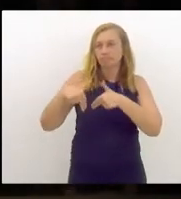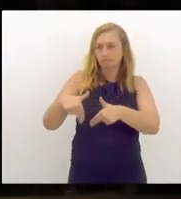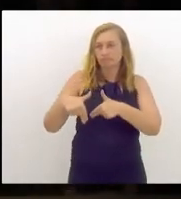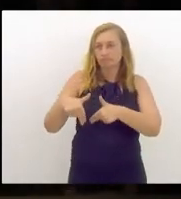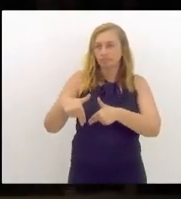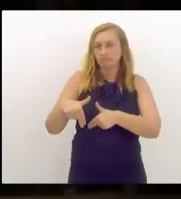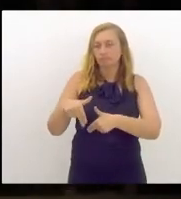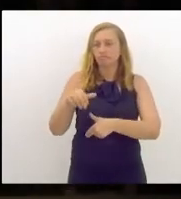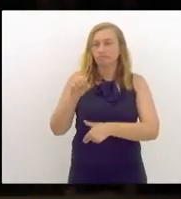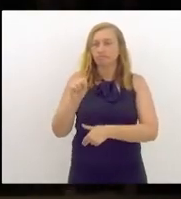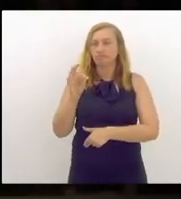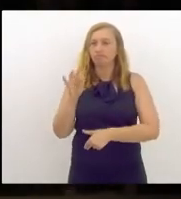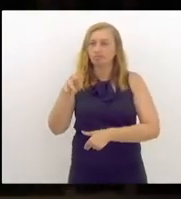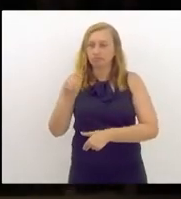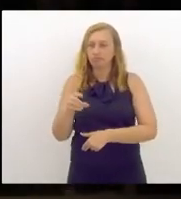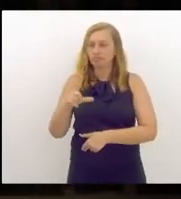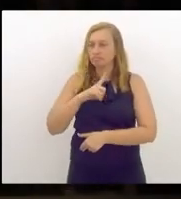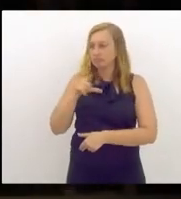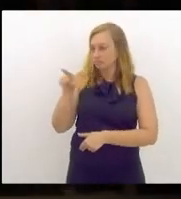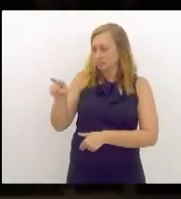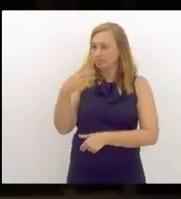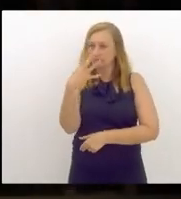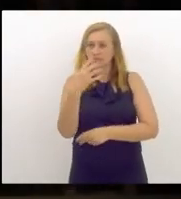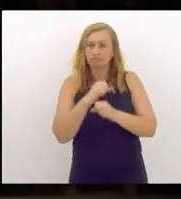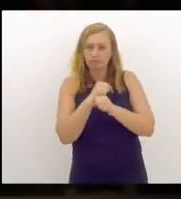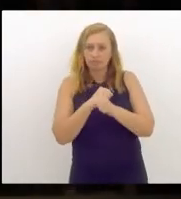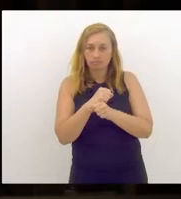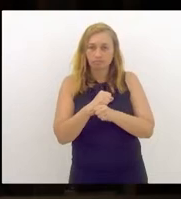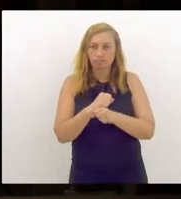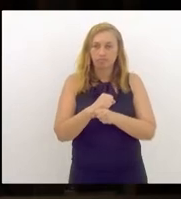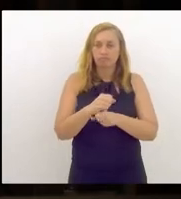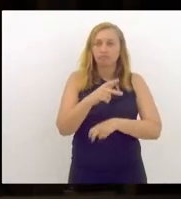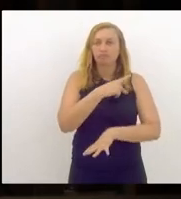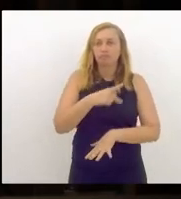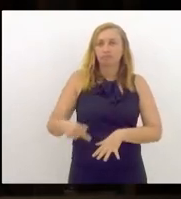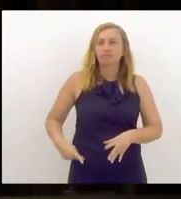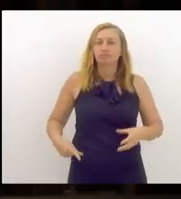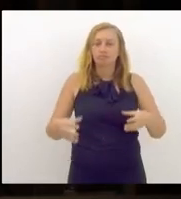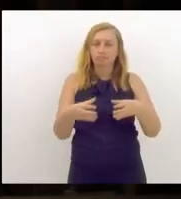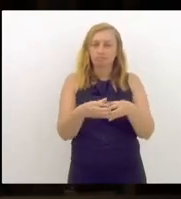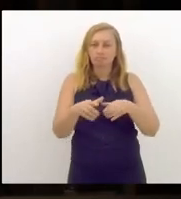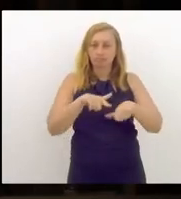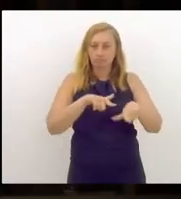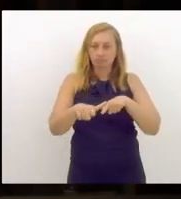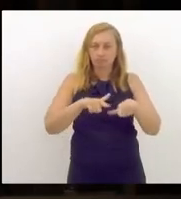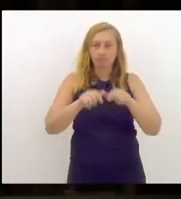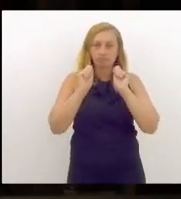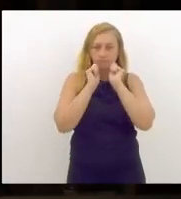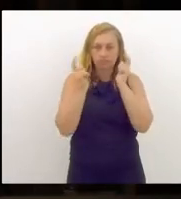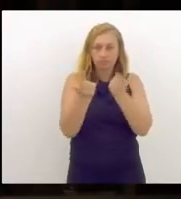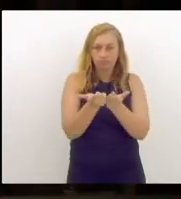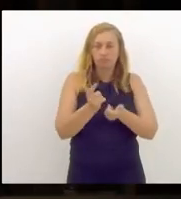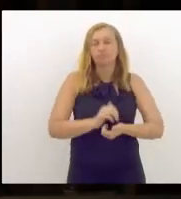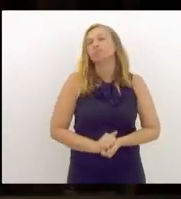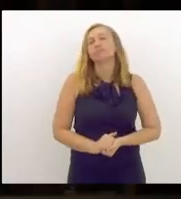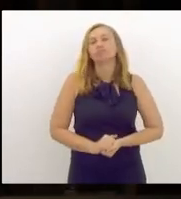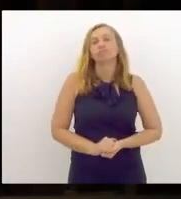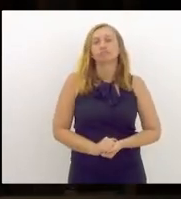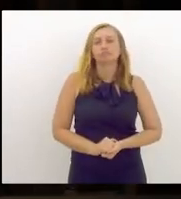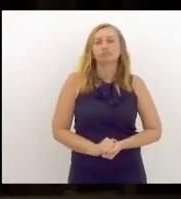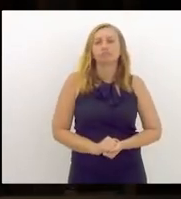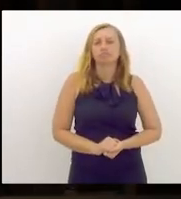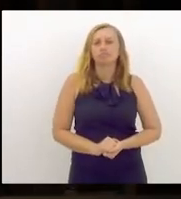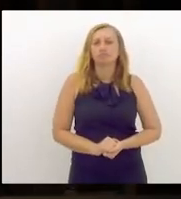é ter você por esses quatro anos na presidência da comissão do trabalho da alerj foi não